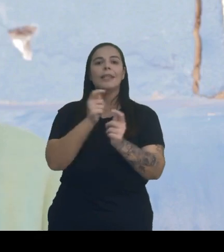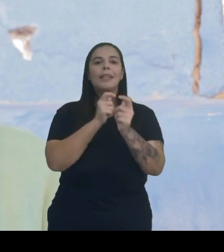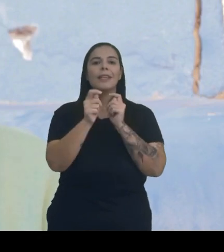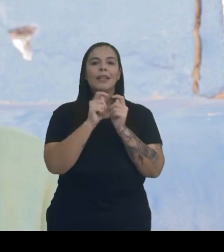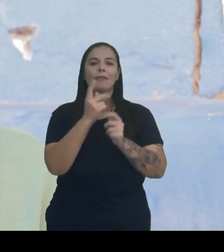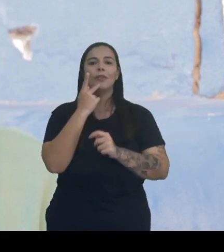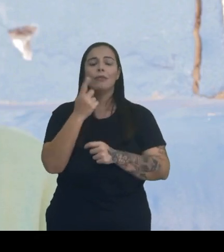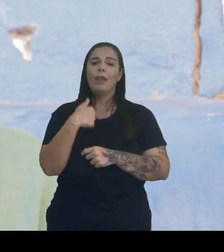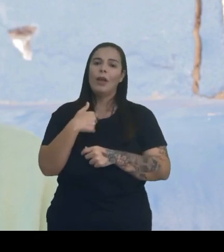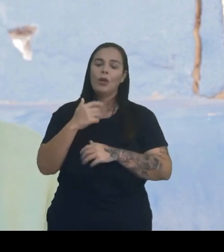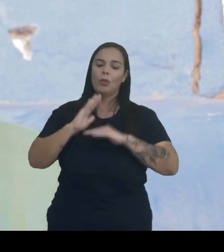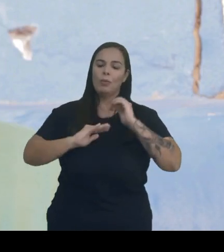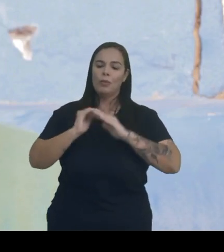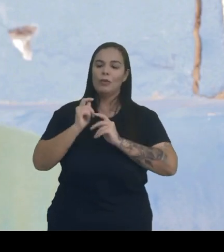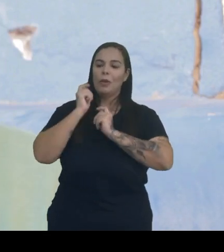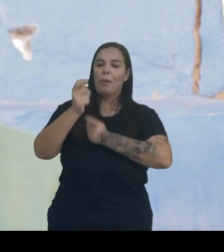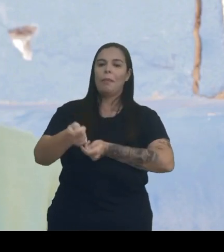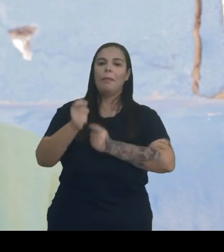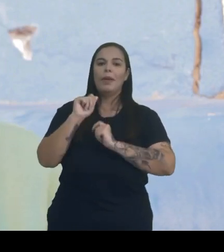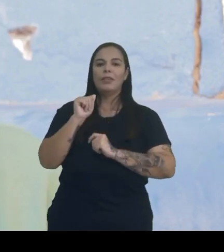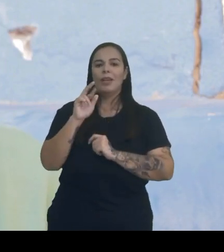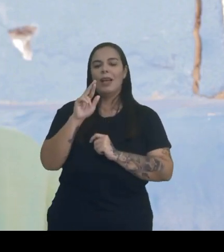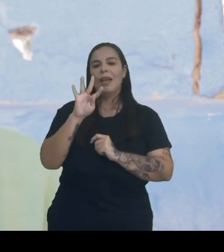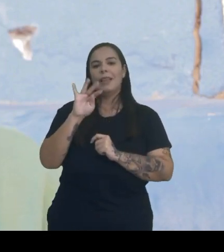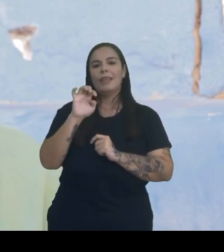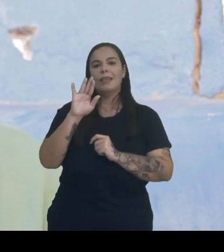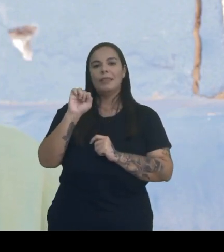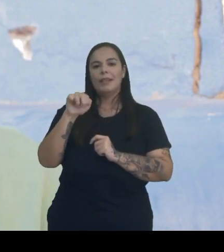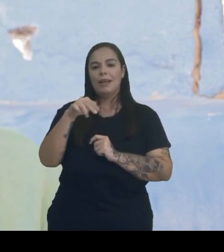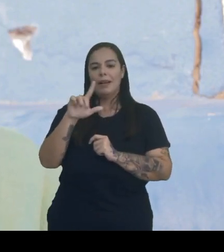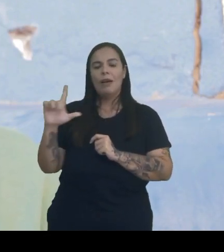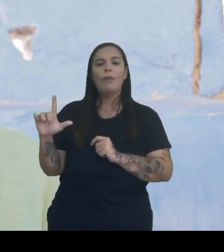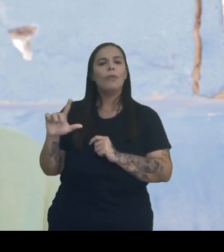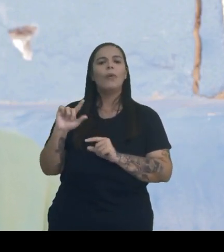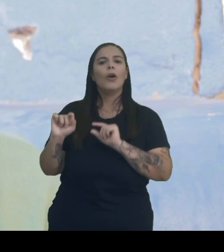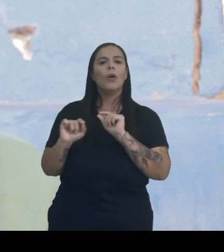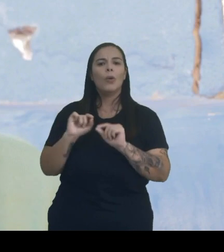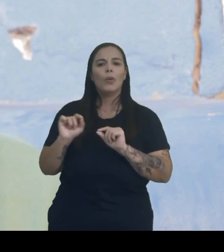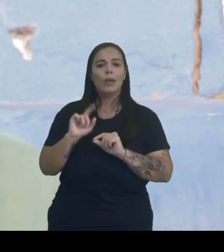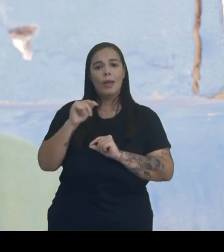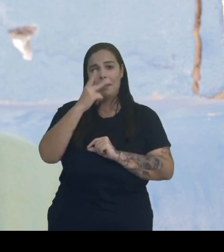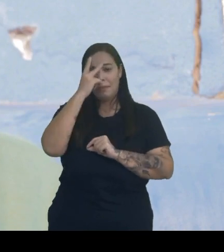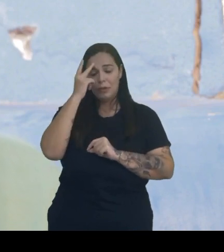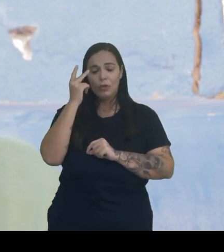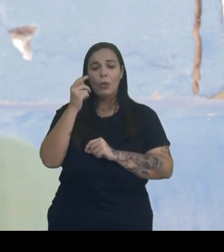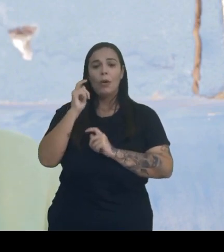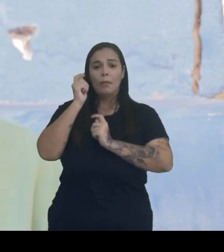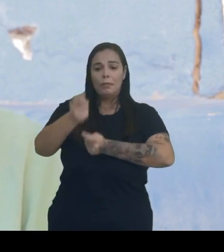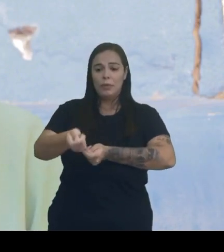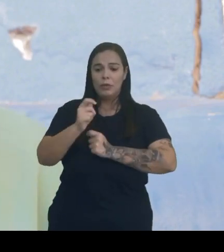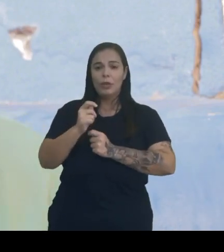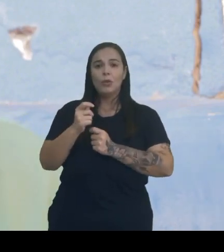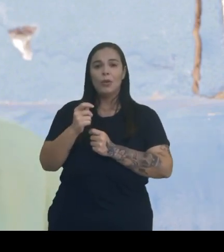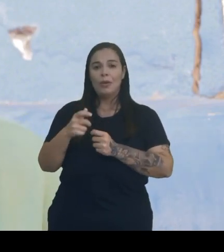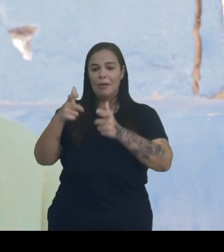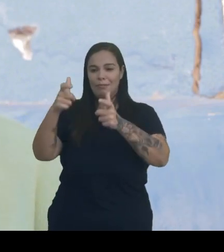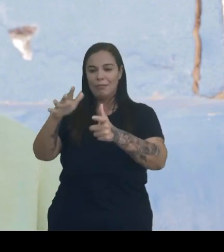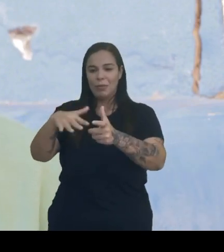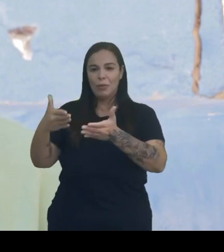sou um pescador artesanal. Por que tem pescador artesanal? Pescador artesanal é aquele pescador que fica parado no porto, em